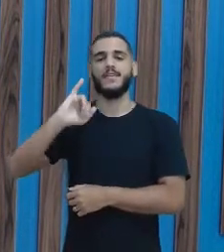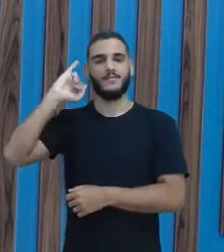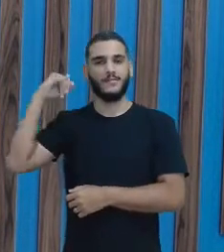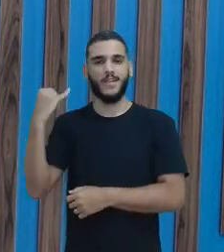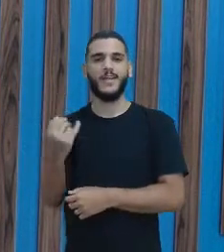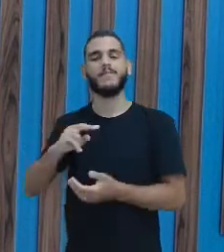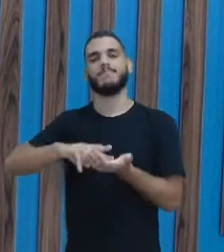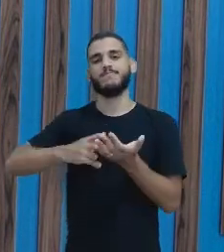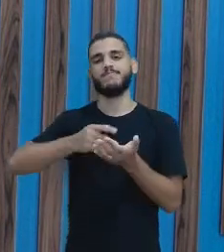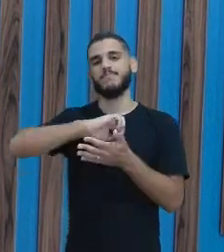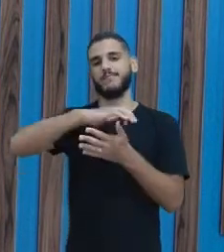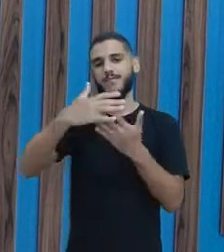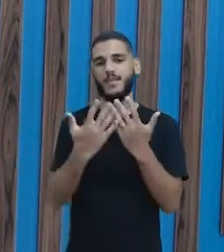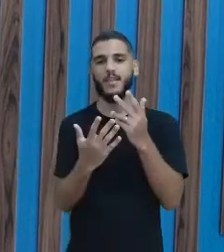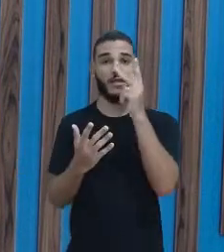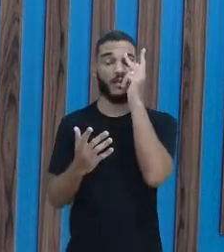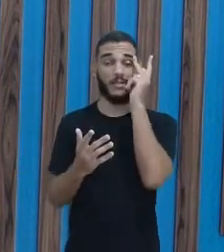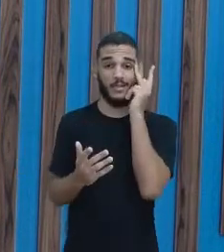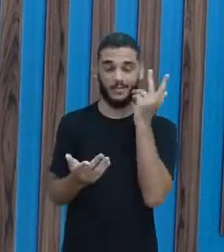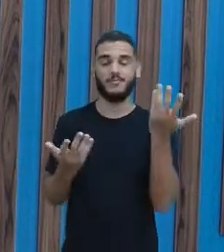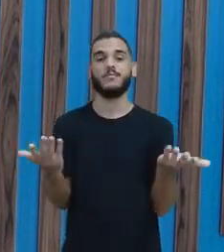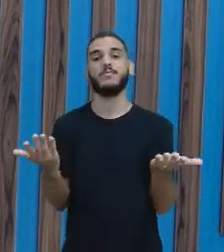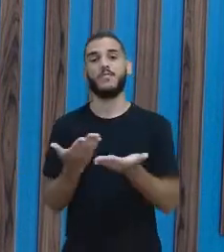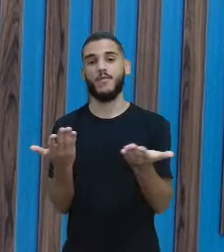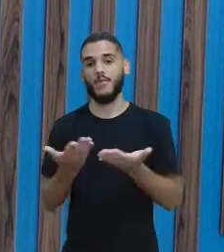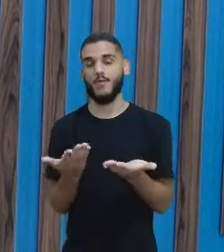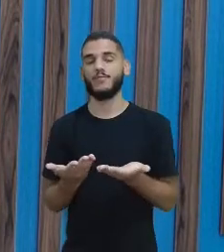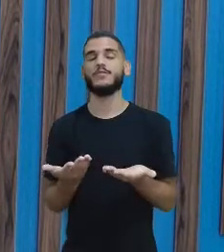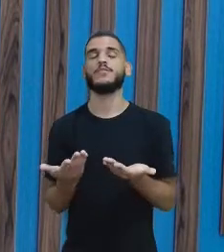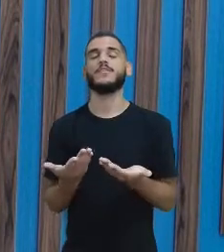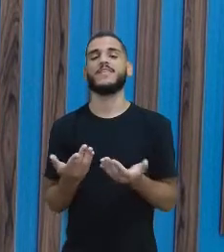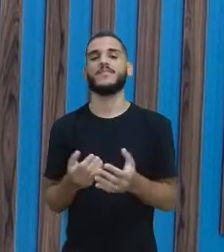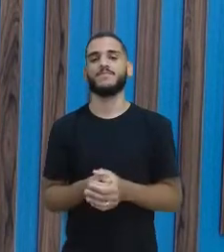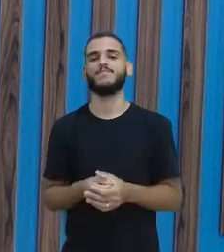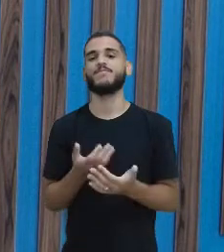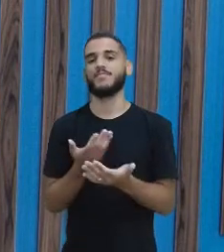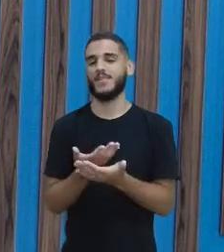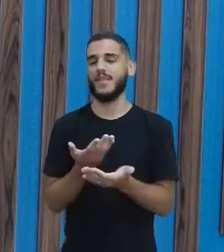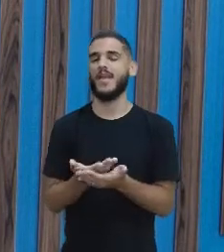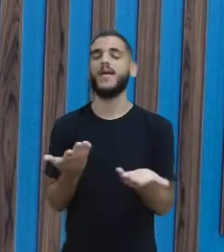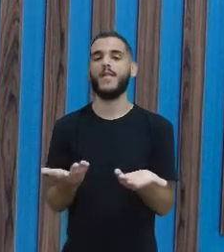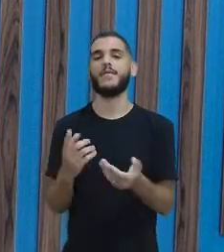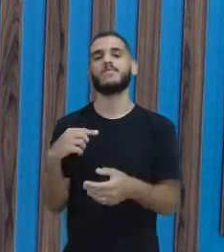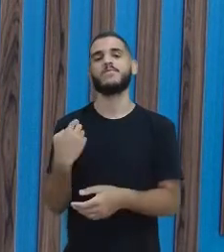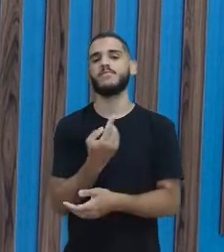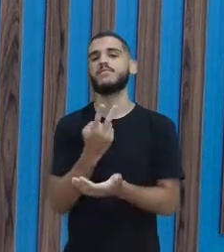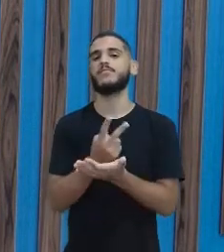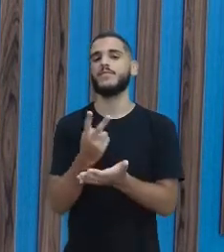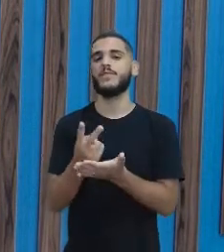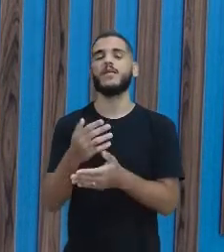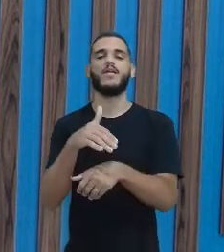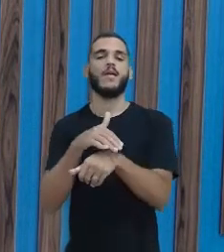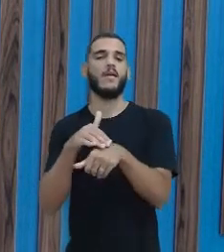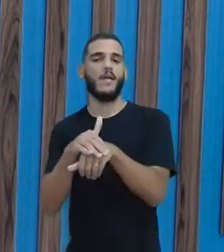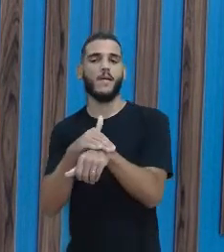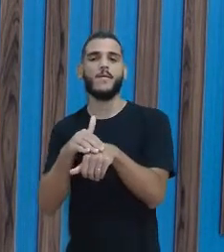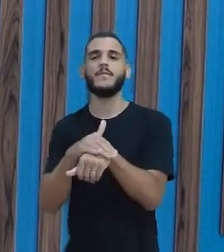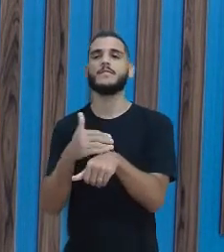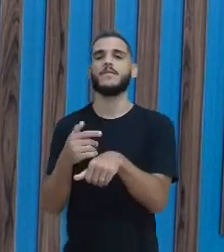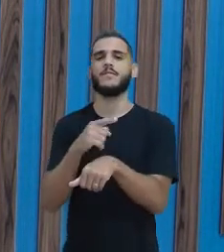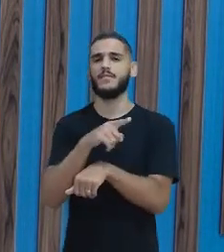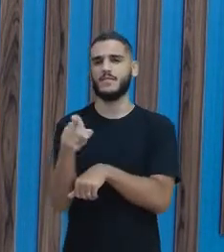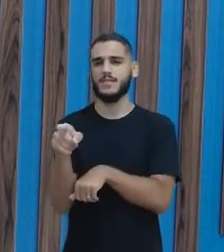está fazendo a interpretação para a gente na aula de hoje e vamos continuar conversando. Vem